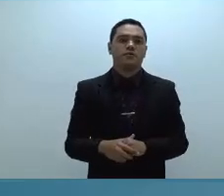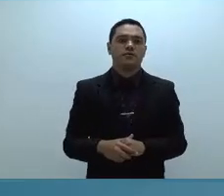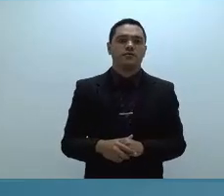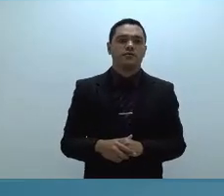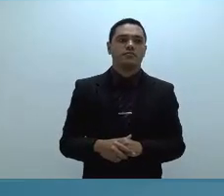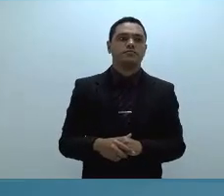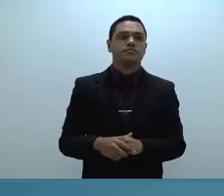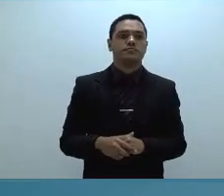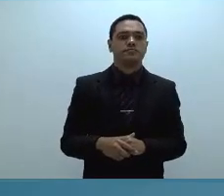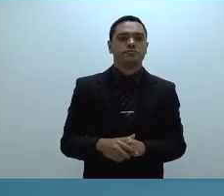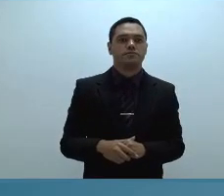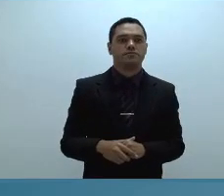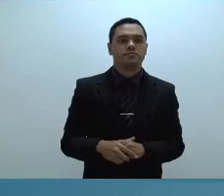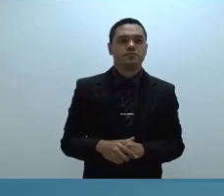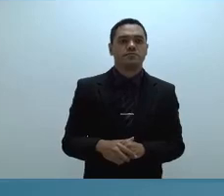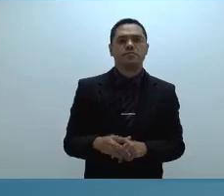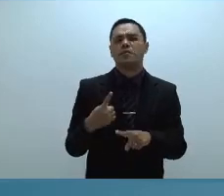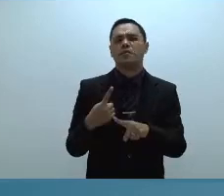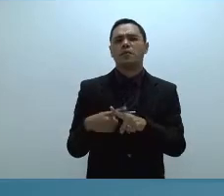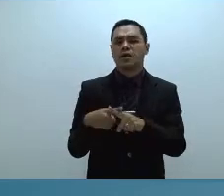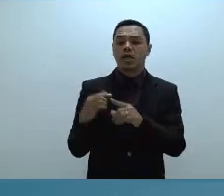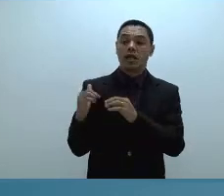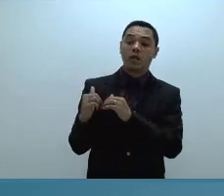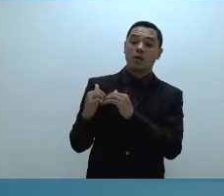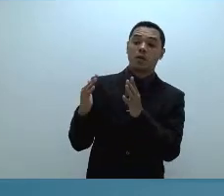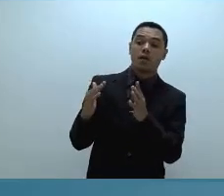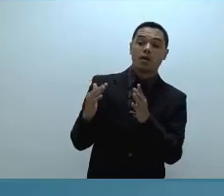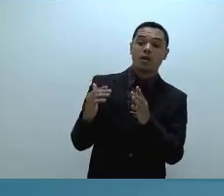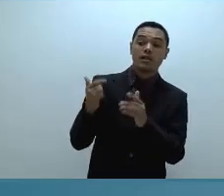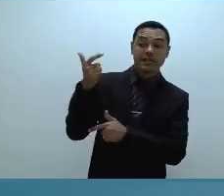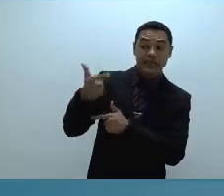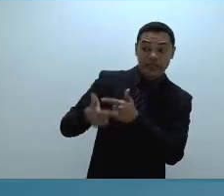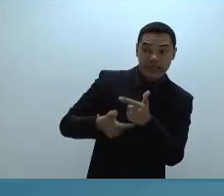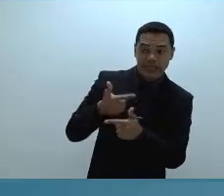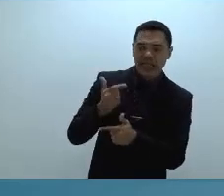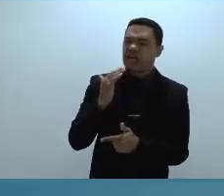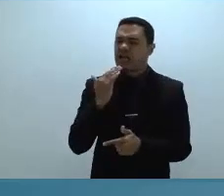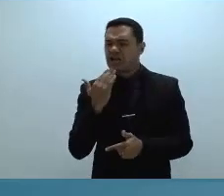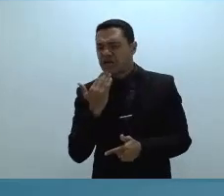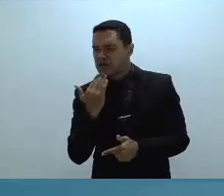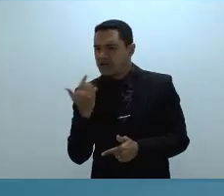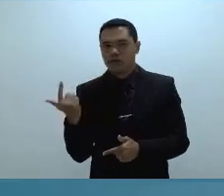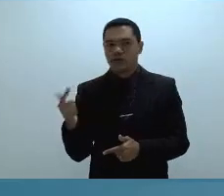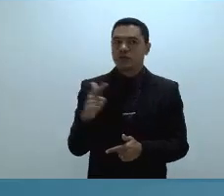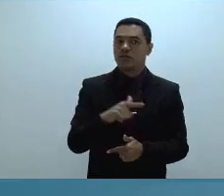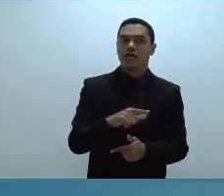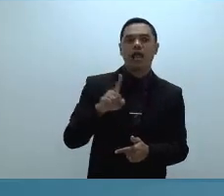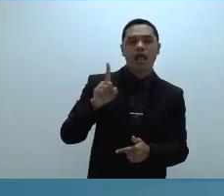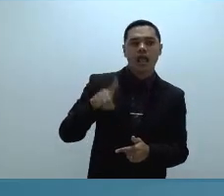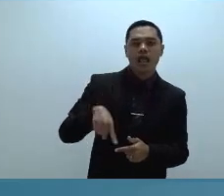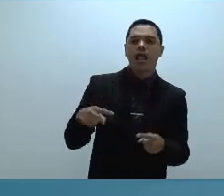privado. É porque não existe na origem a manifestação de serviço.